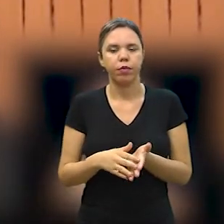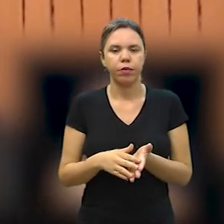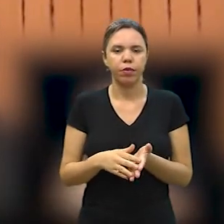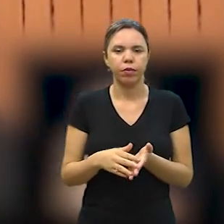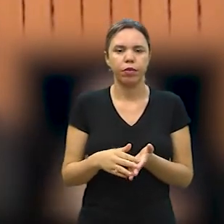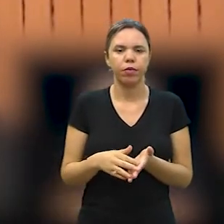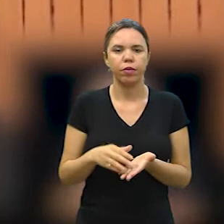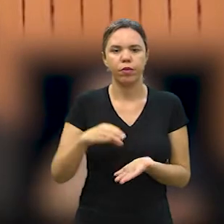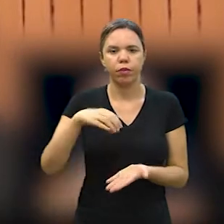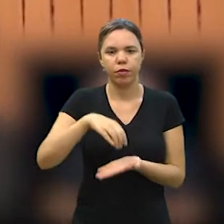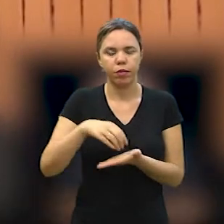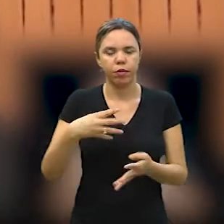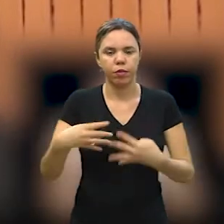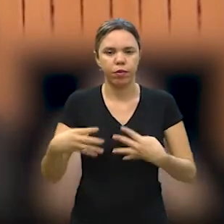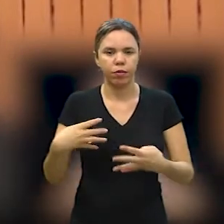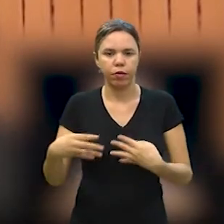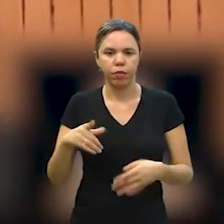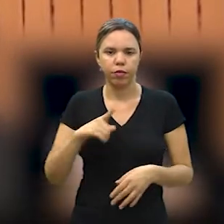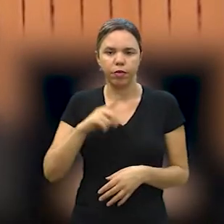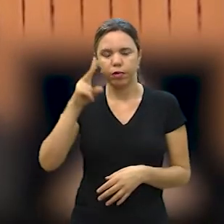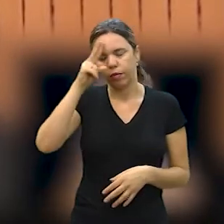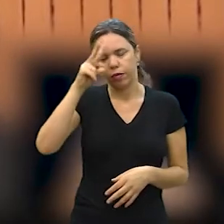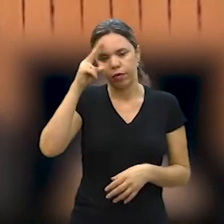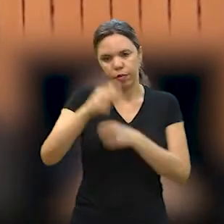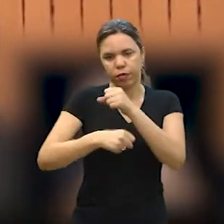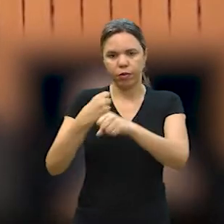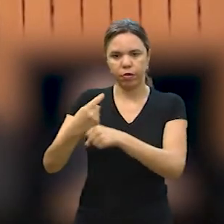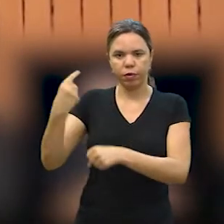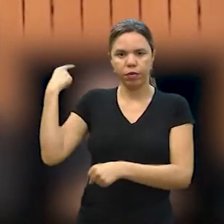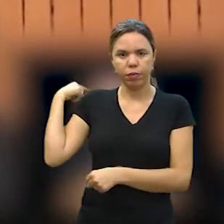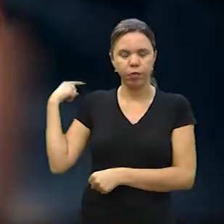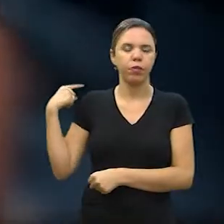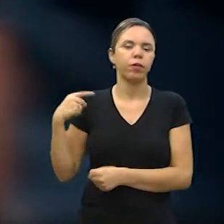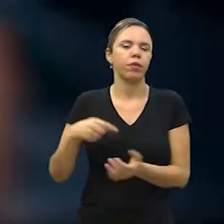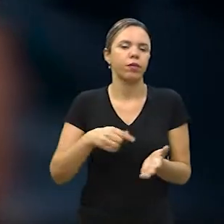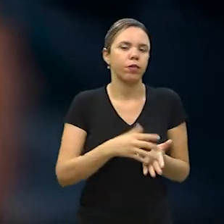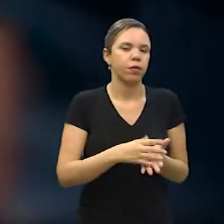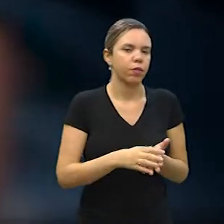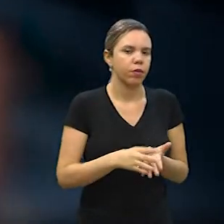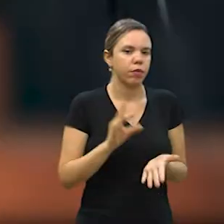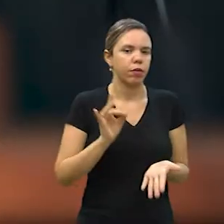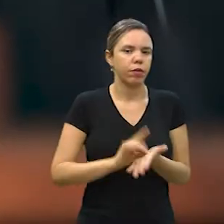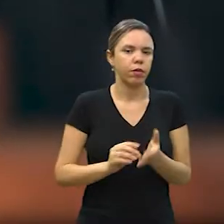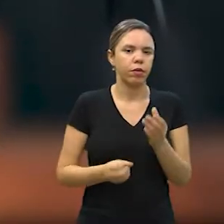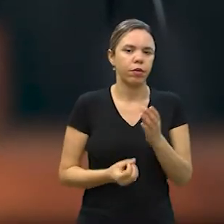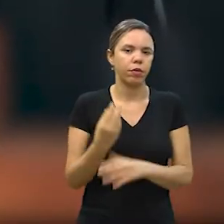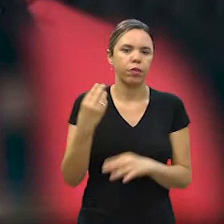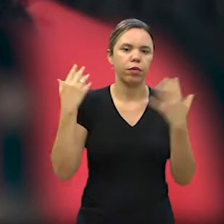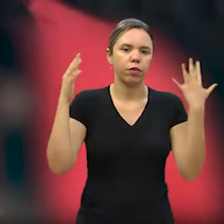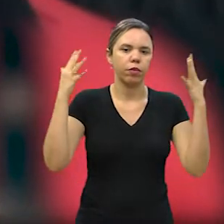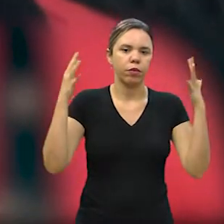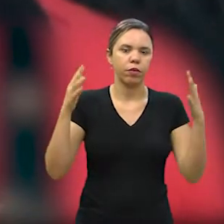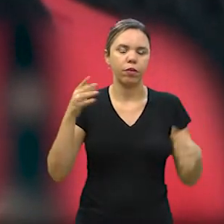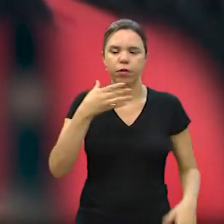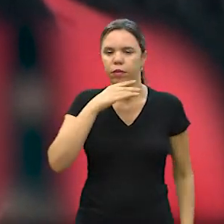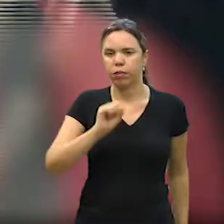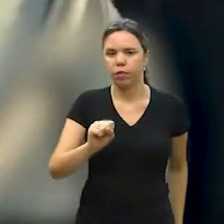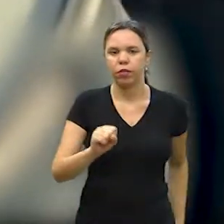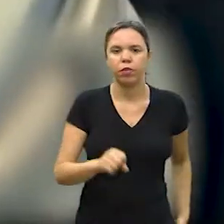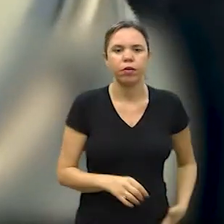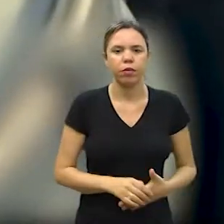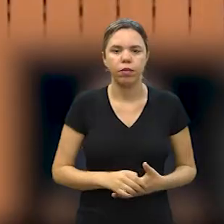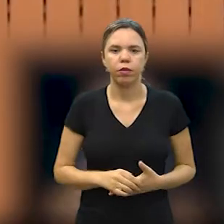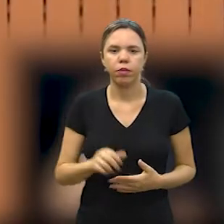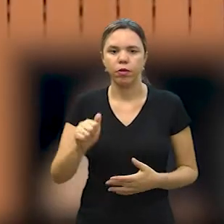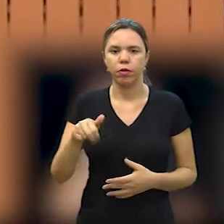com sede no distrito de Barão Geraldo lembrou que no ano passado um samba foi realizado em homenagem a